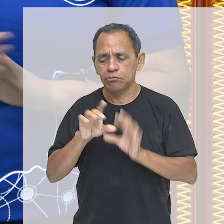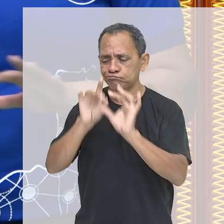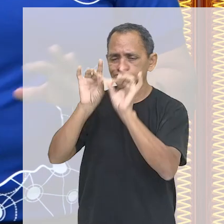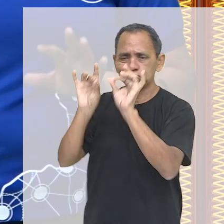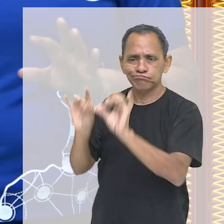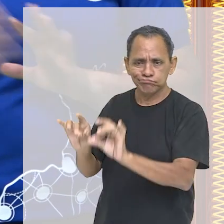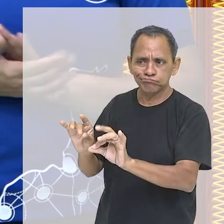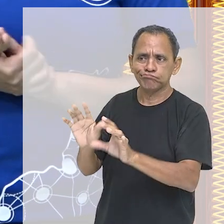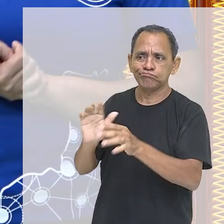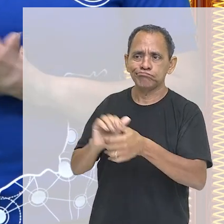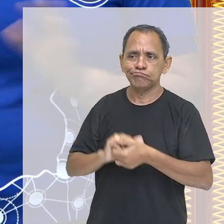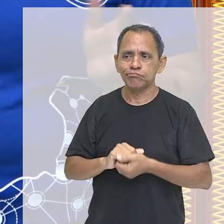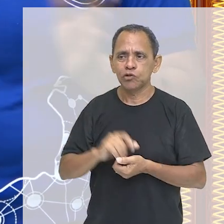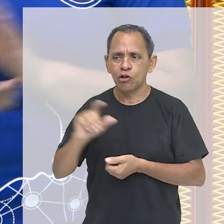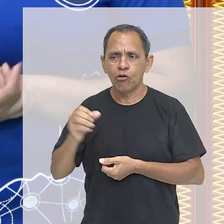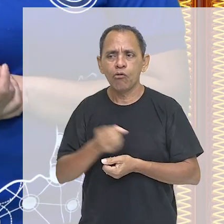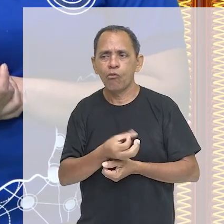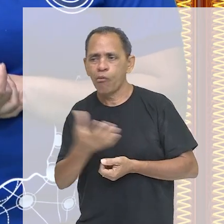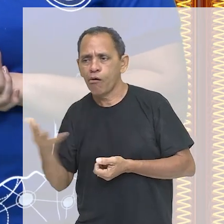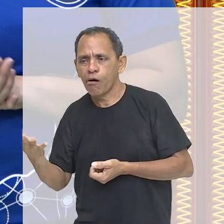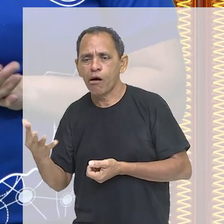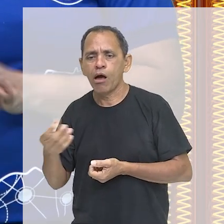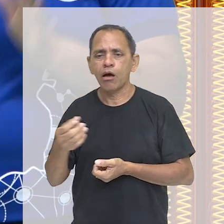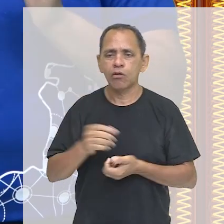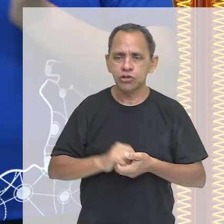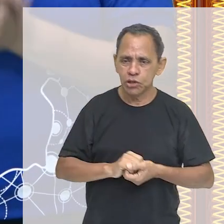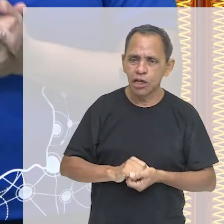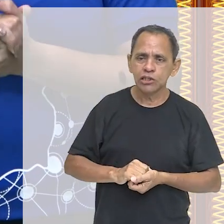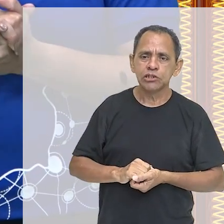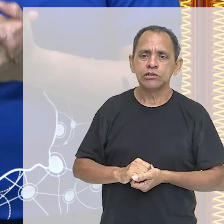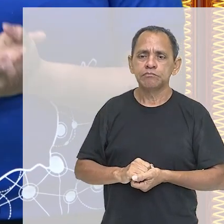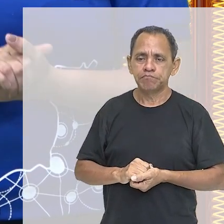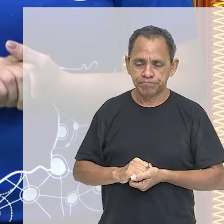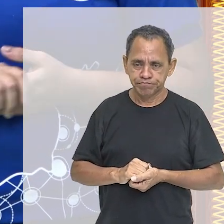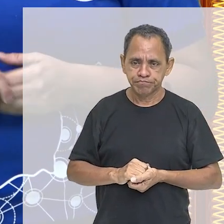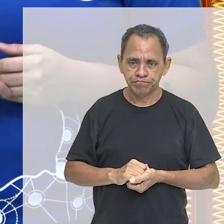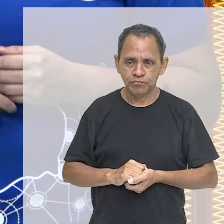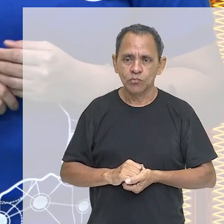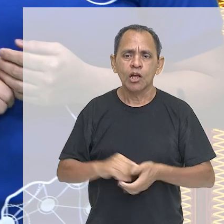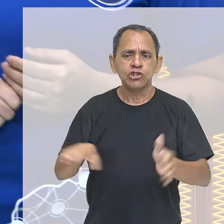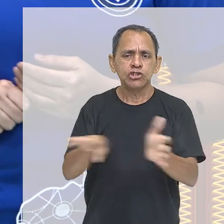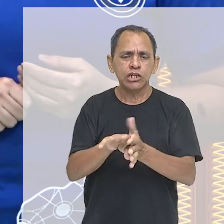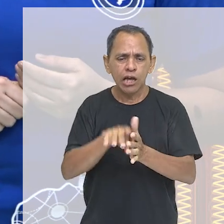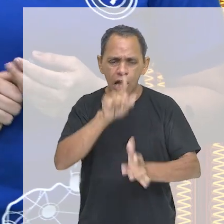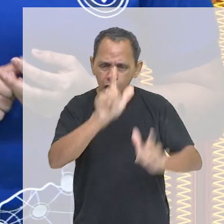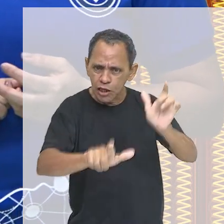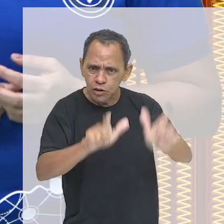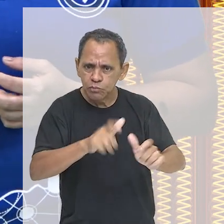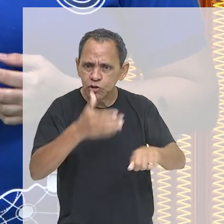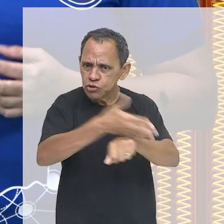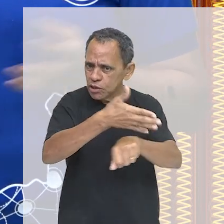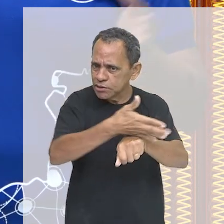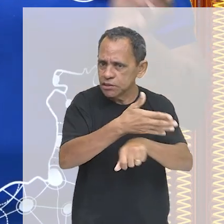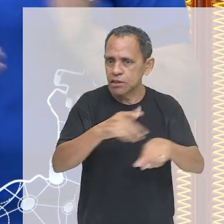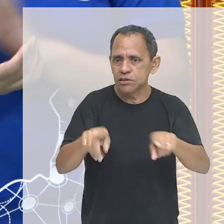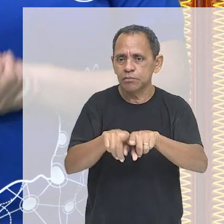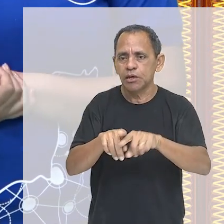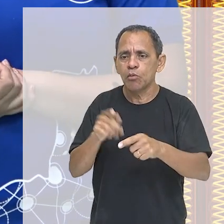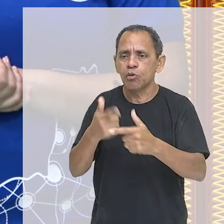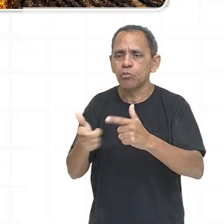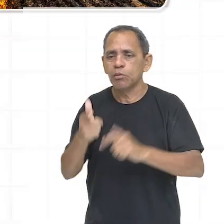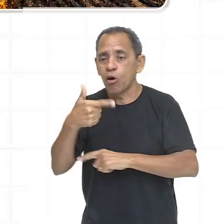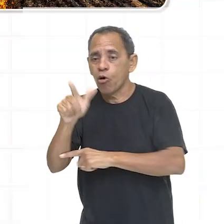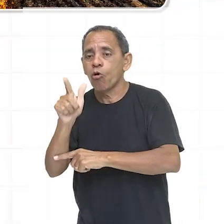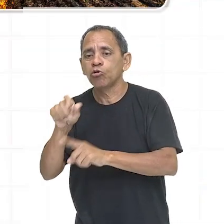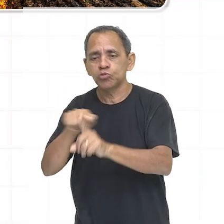fora para que não chegue a outras pessoas, tá? E, por fim, aí teremos um outro problema social que vai estar relacionado